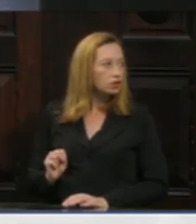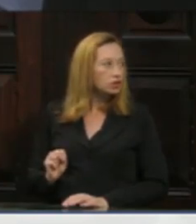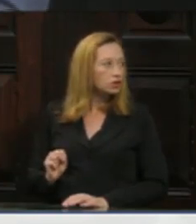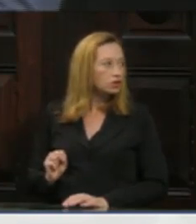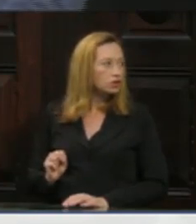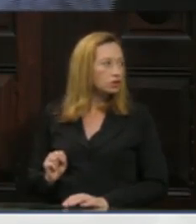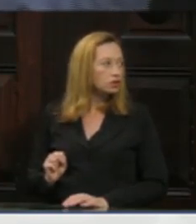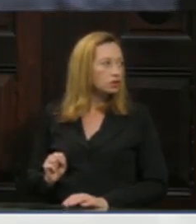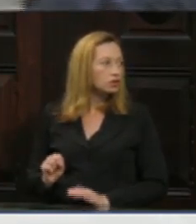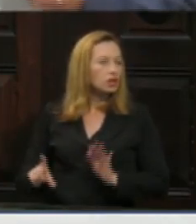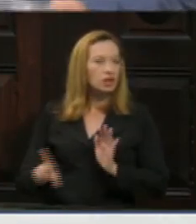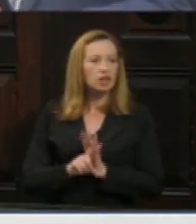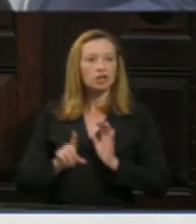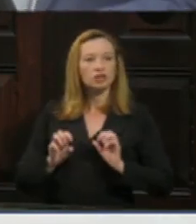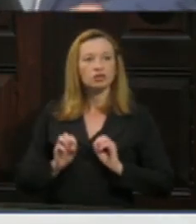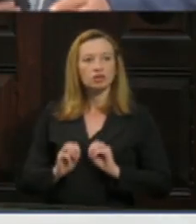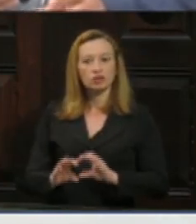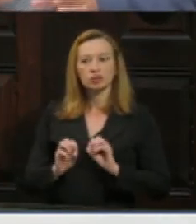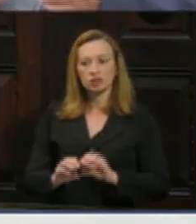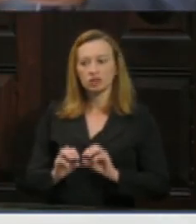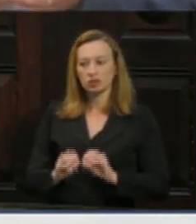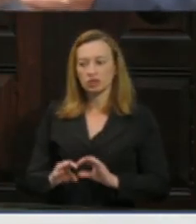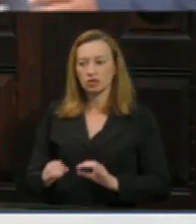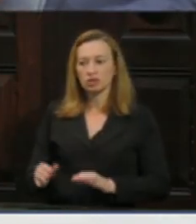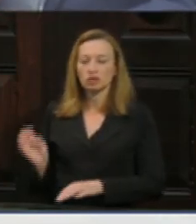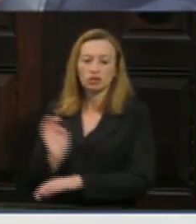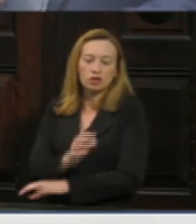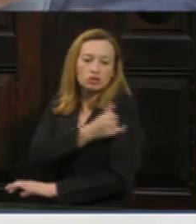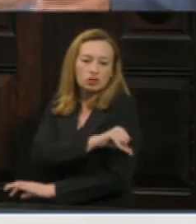aprovam, permaneçam como estão, aprovado. A redação do vencido para a segunda discussão.